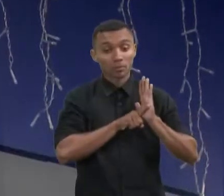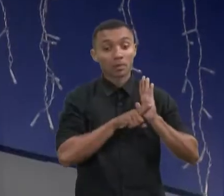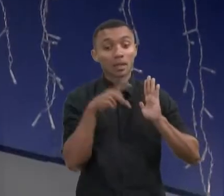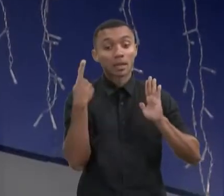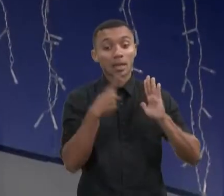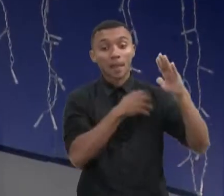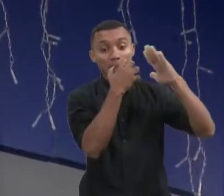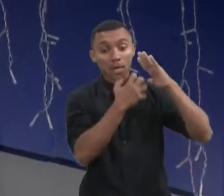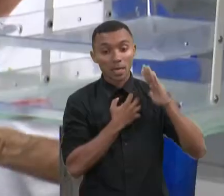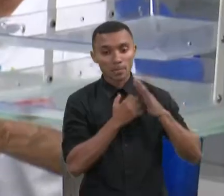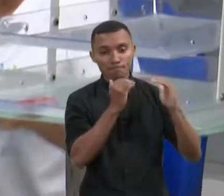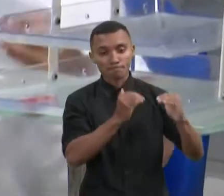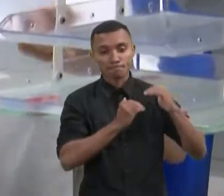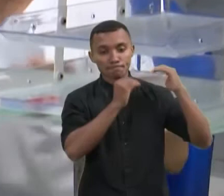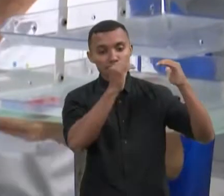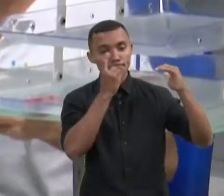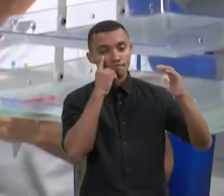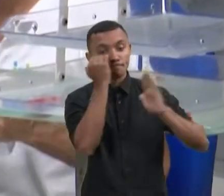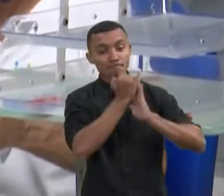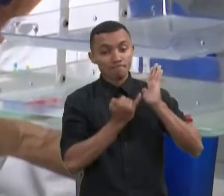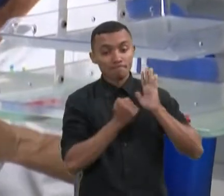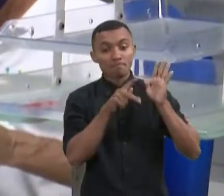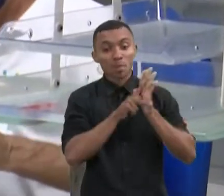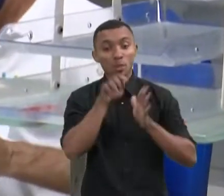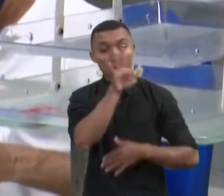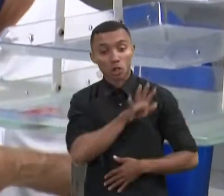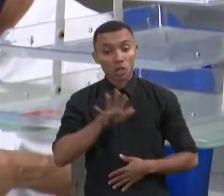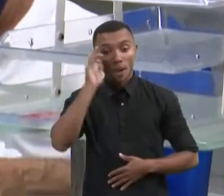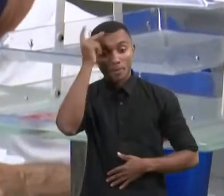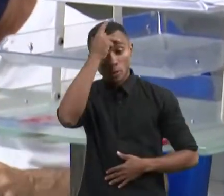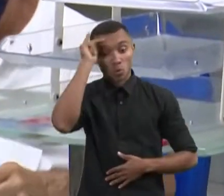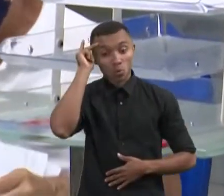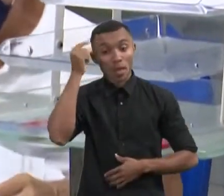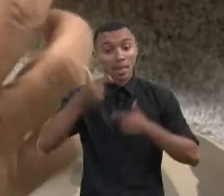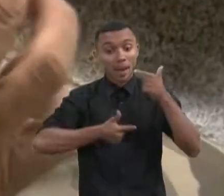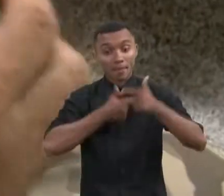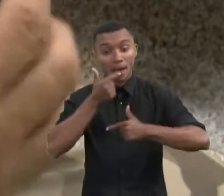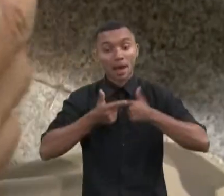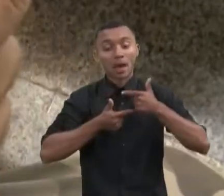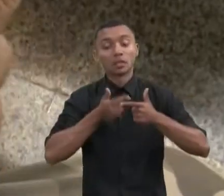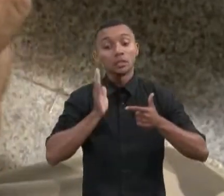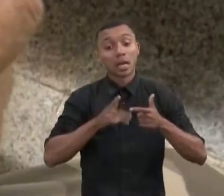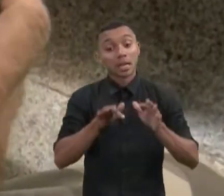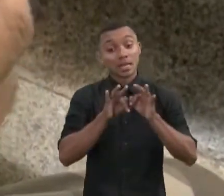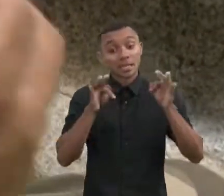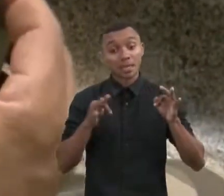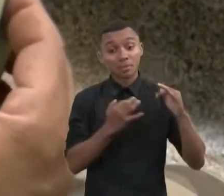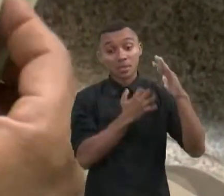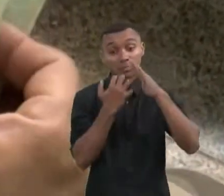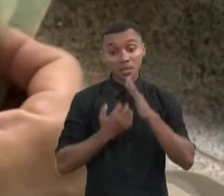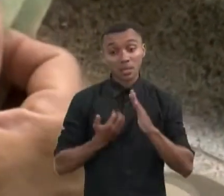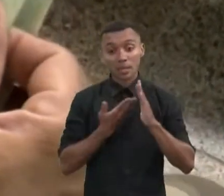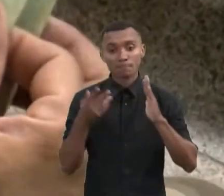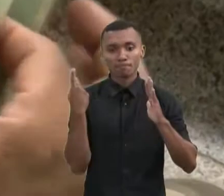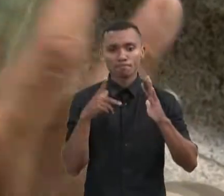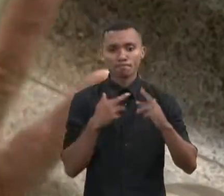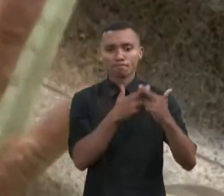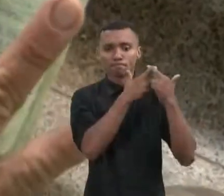com dados do Cadastro Geral de Empregados e Desempregados do Ministério do Trabalho, as pequenas empresas foram responsáveis